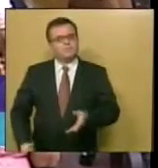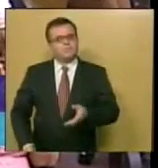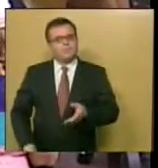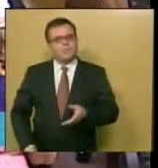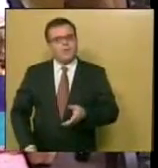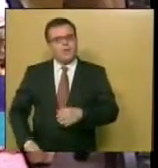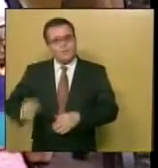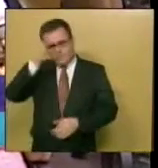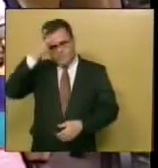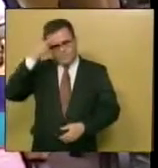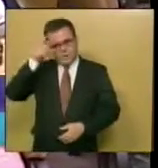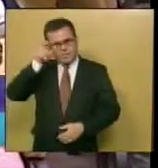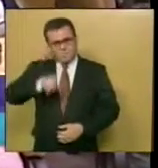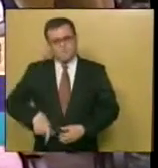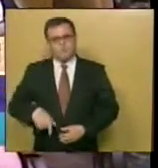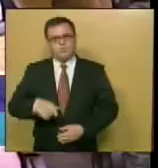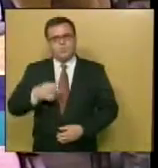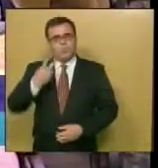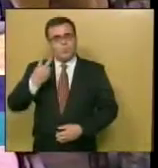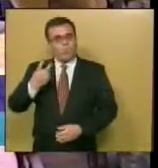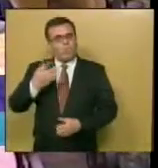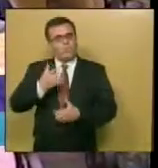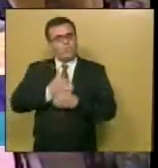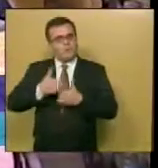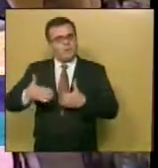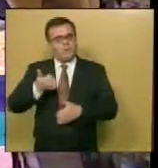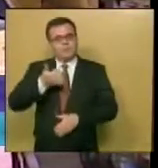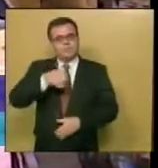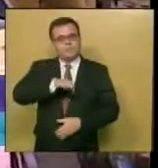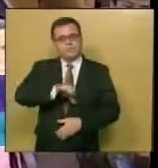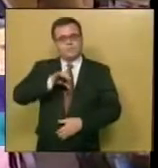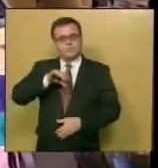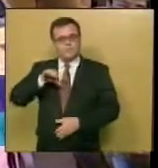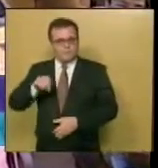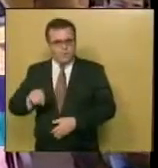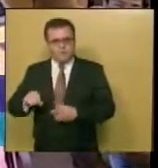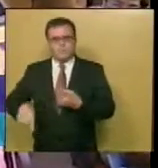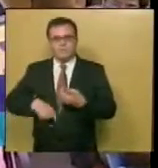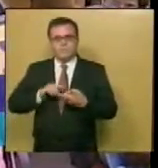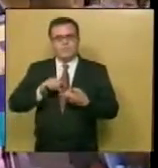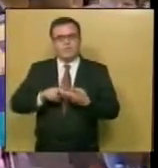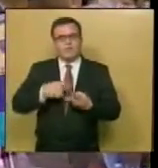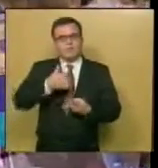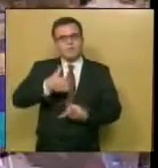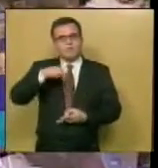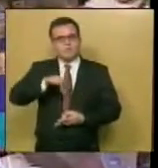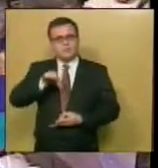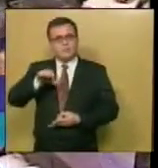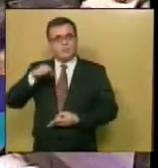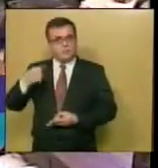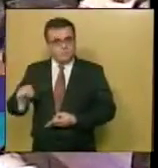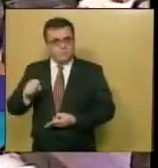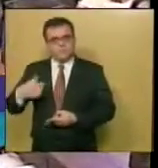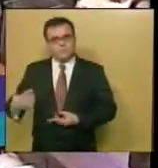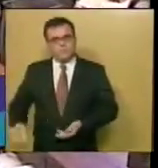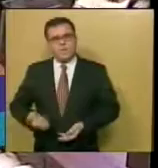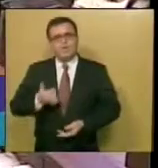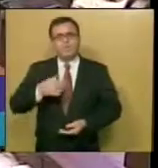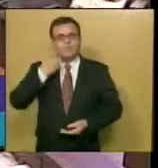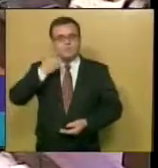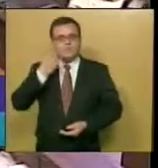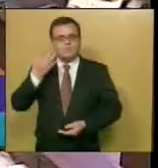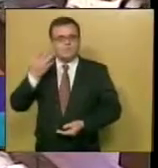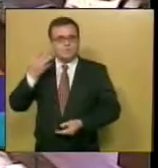o tornaram prefeito. Por dois mandatos, 1990 e 1998, deputado estadual e federal